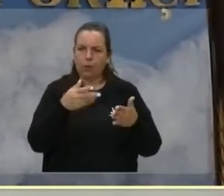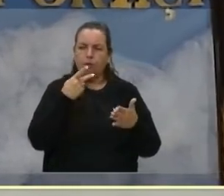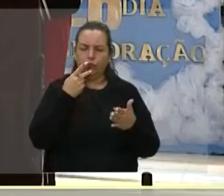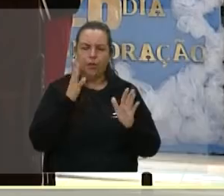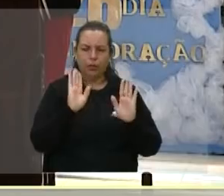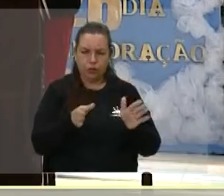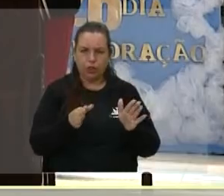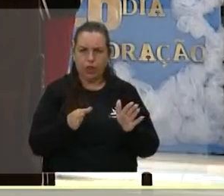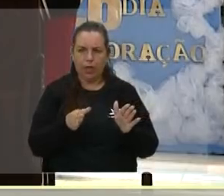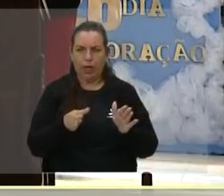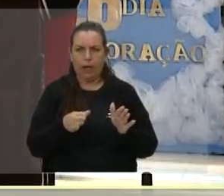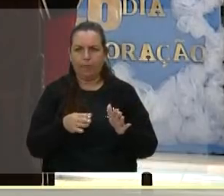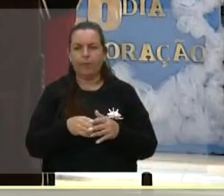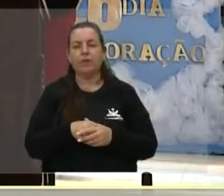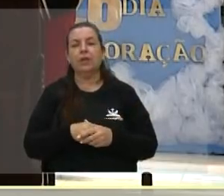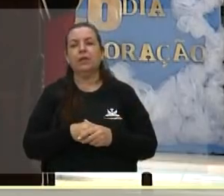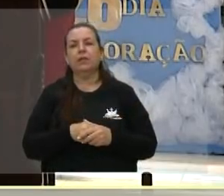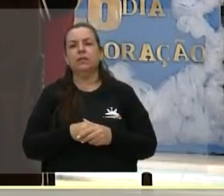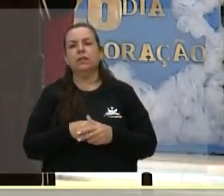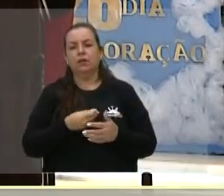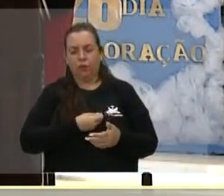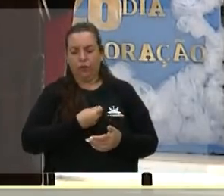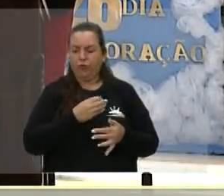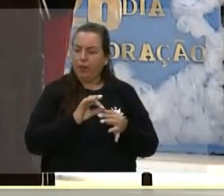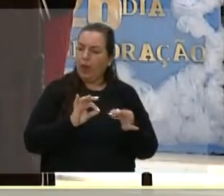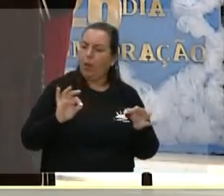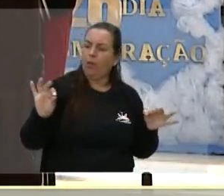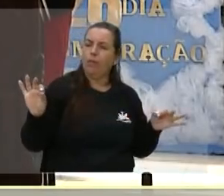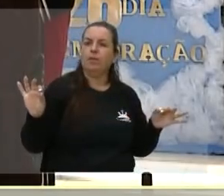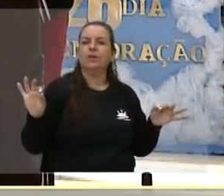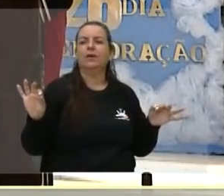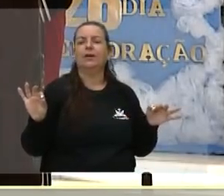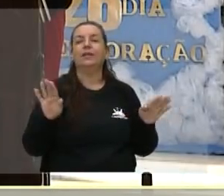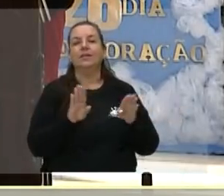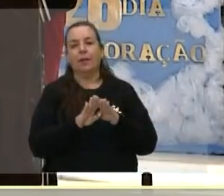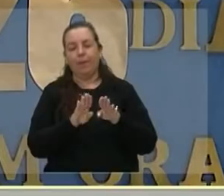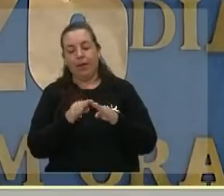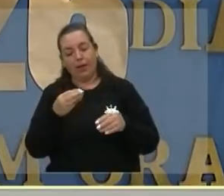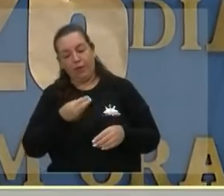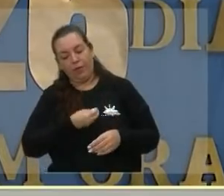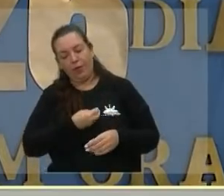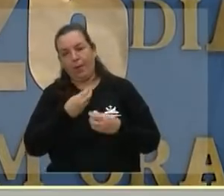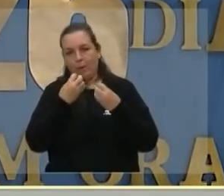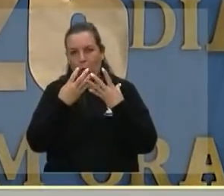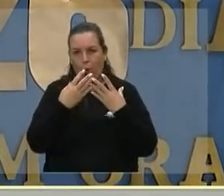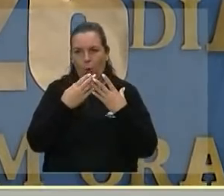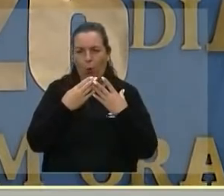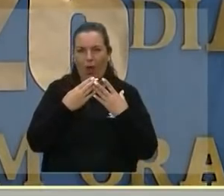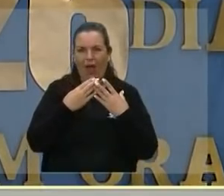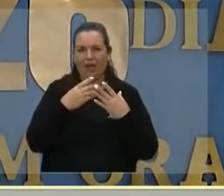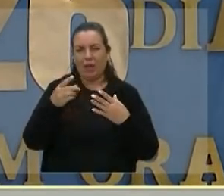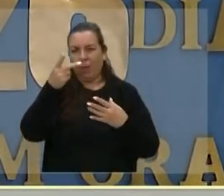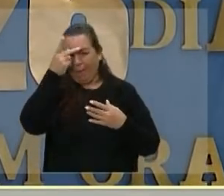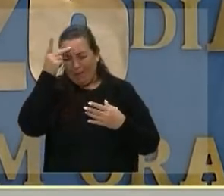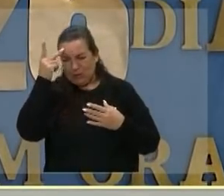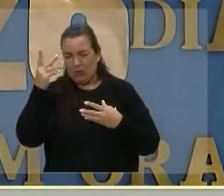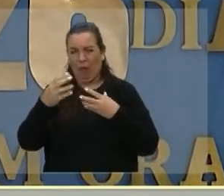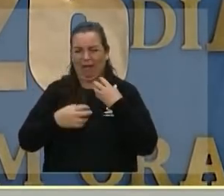falei da longaminidade ontem contra uma pessoa surtada